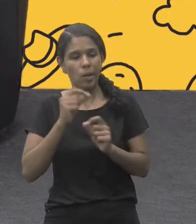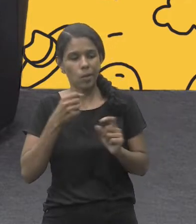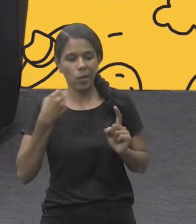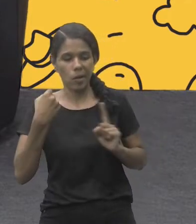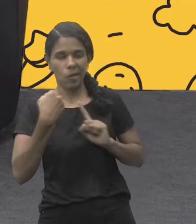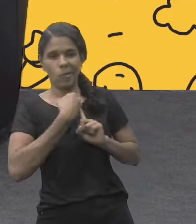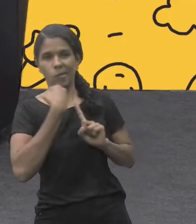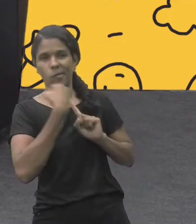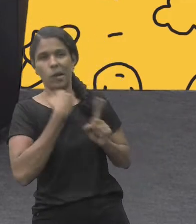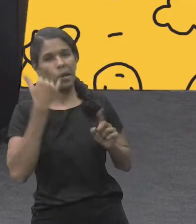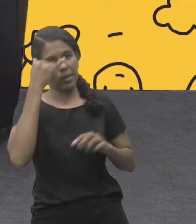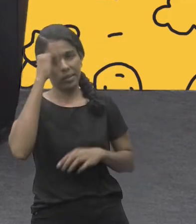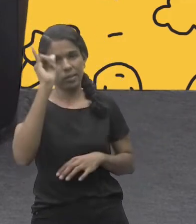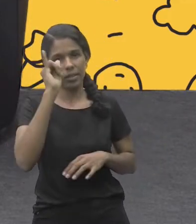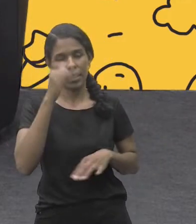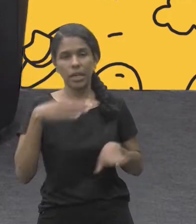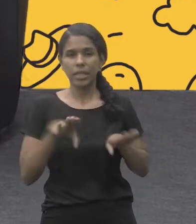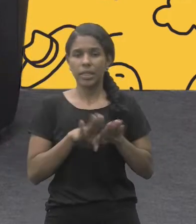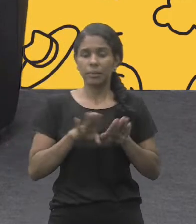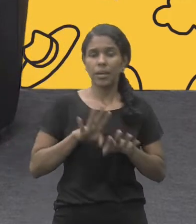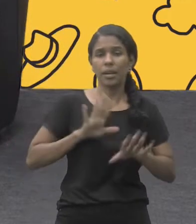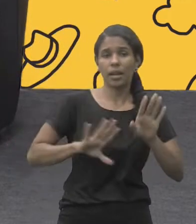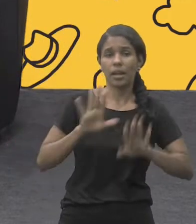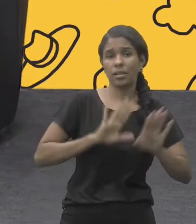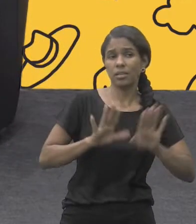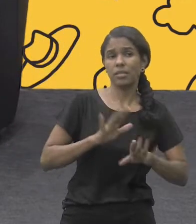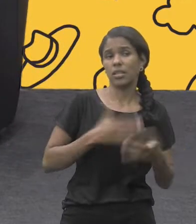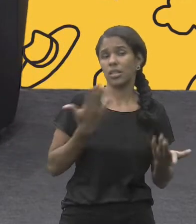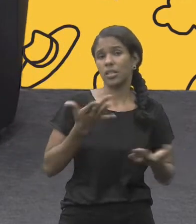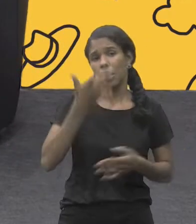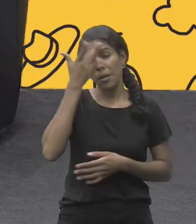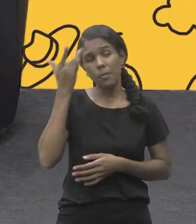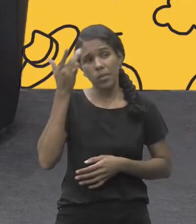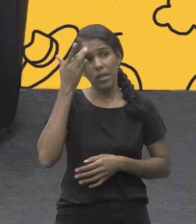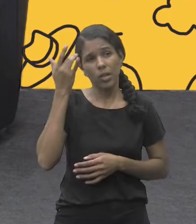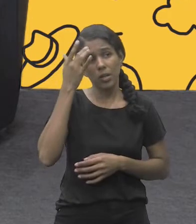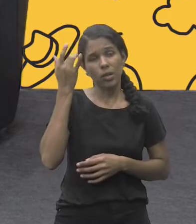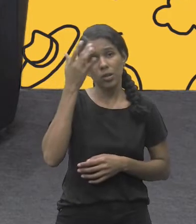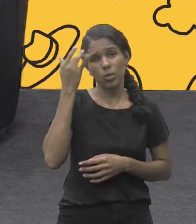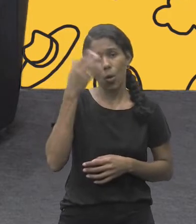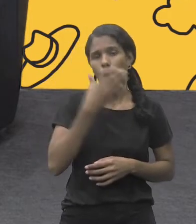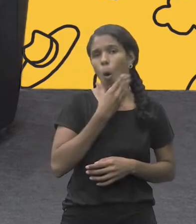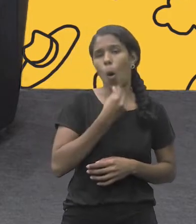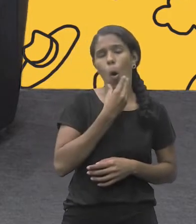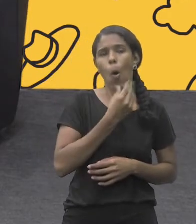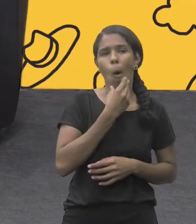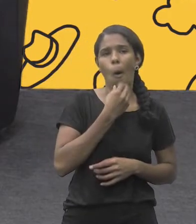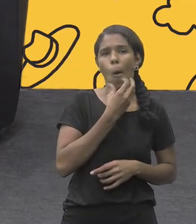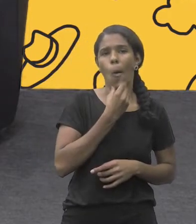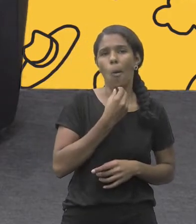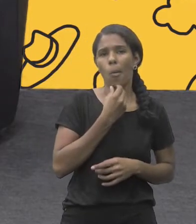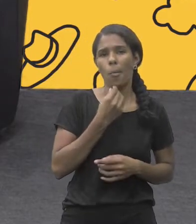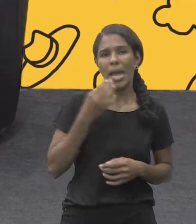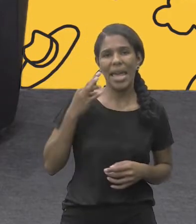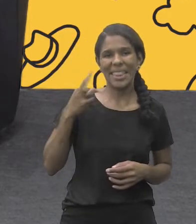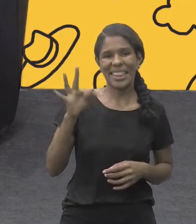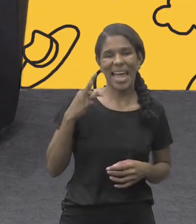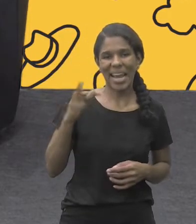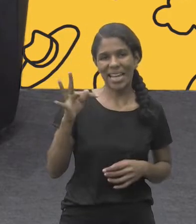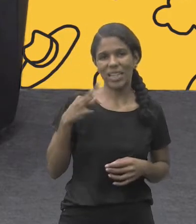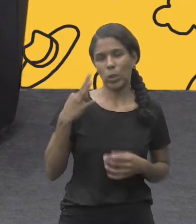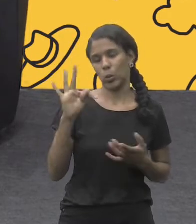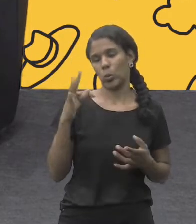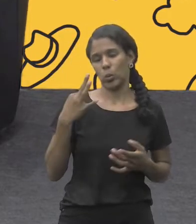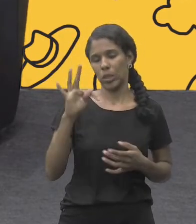no YouTube, jiu-jitsu versus estupro, né? Você vai ver um monte de mulheres que conseguiram se salvar de